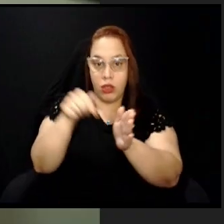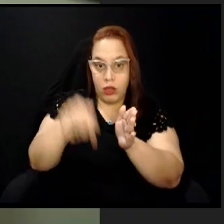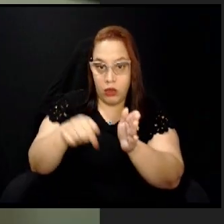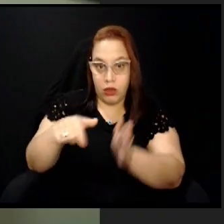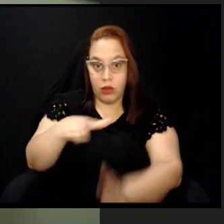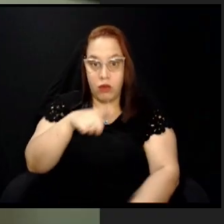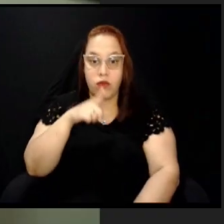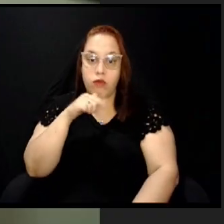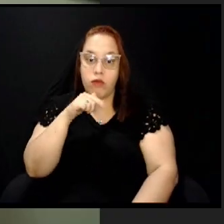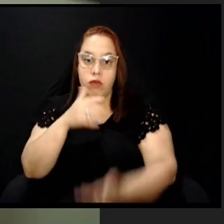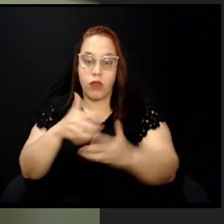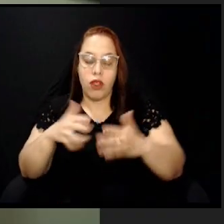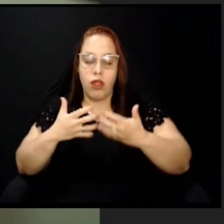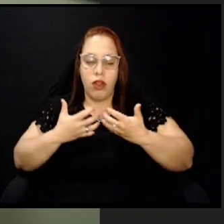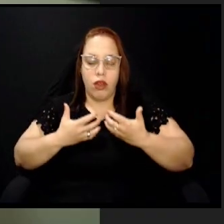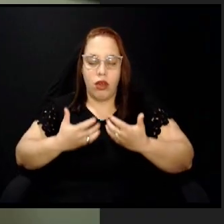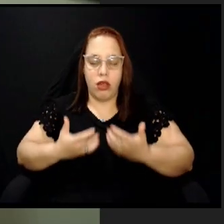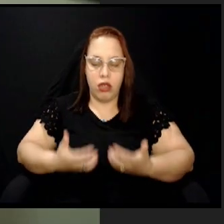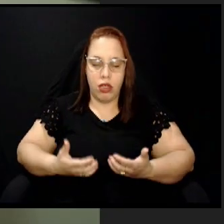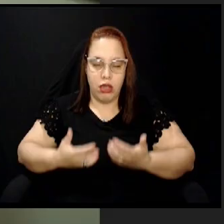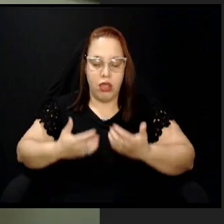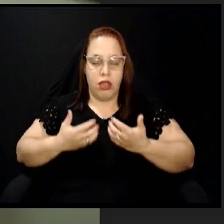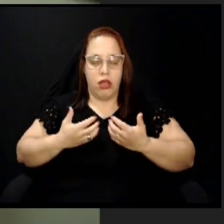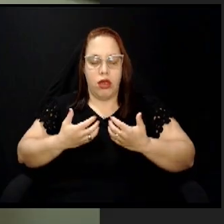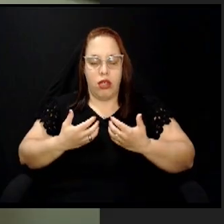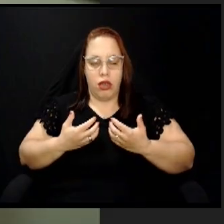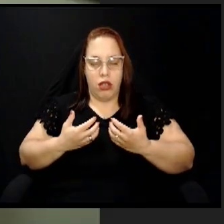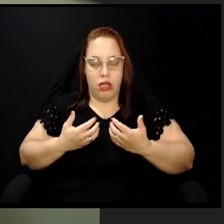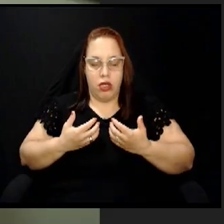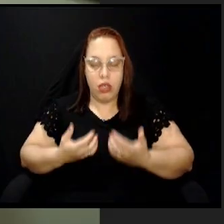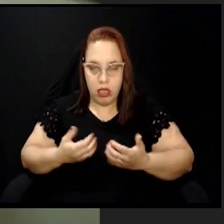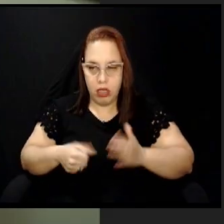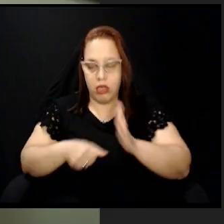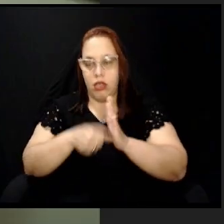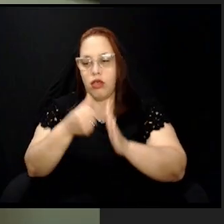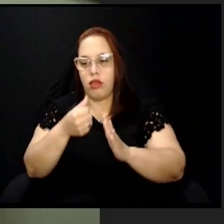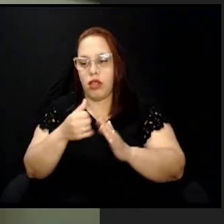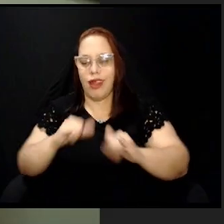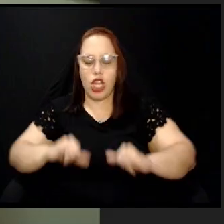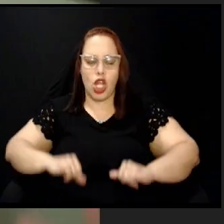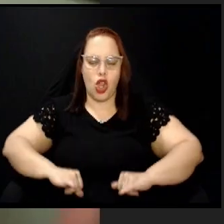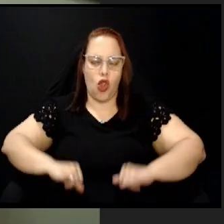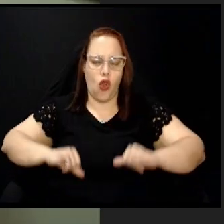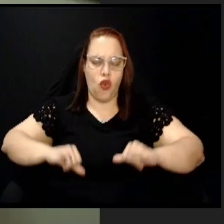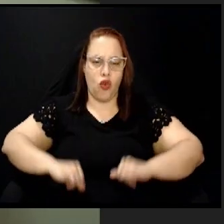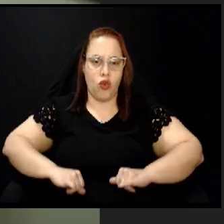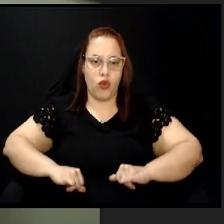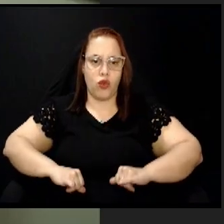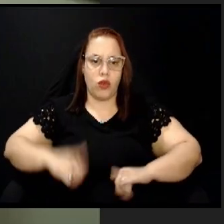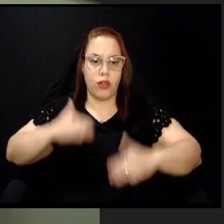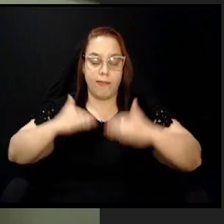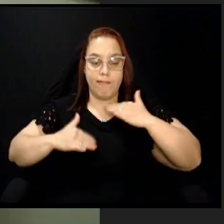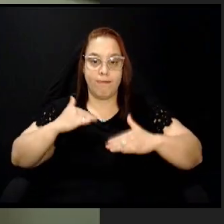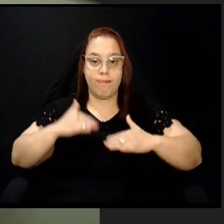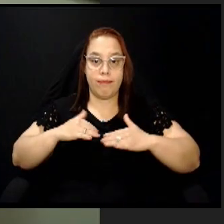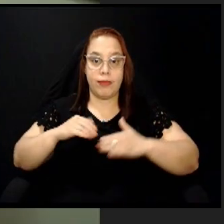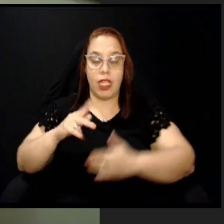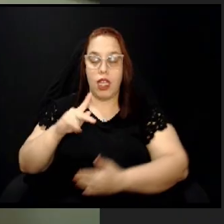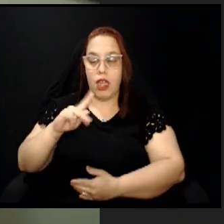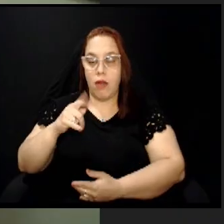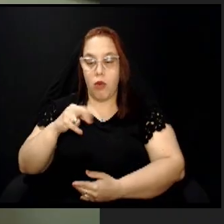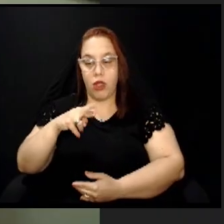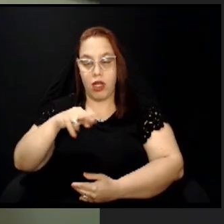nosso litoral, eles estão muito cansados. E a primeira coisa que eles sofrem, em termos fisiológicos, é com